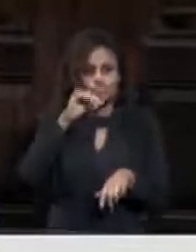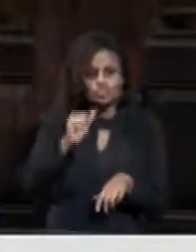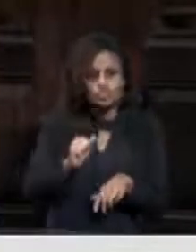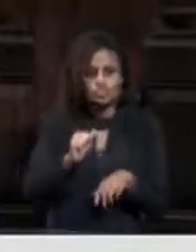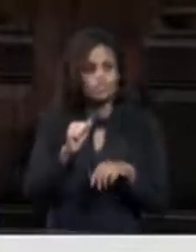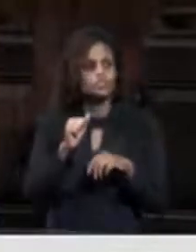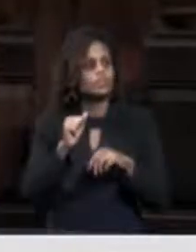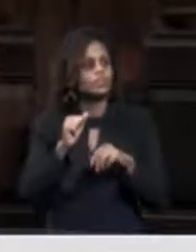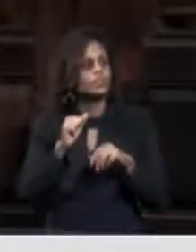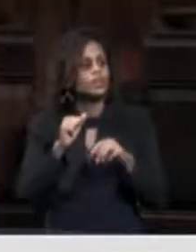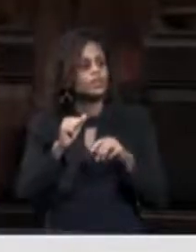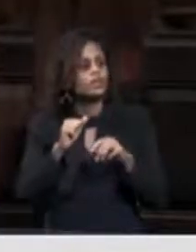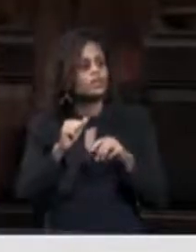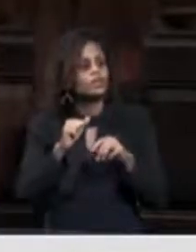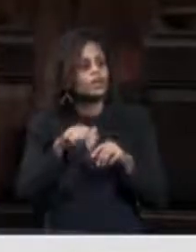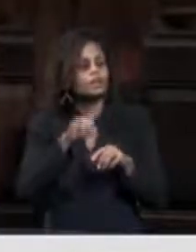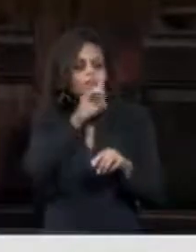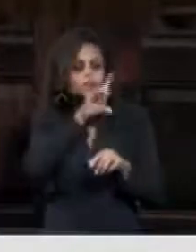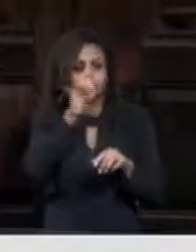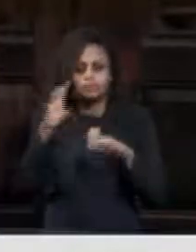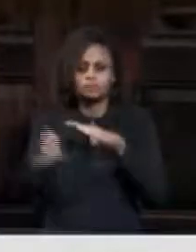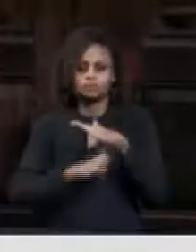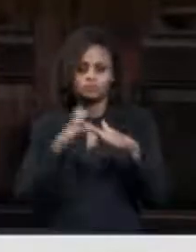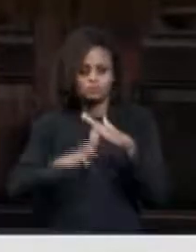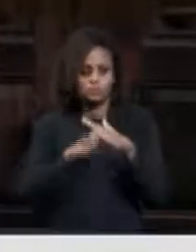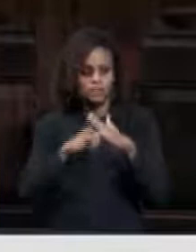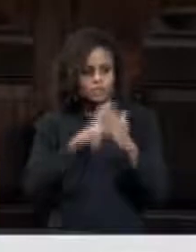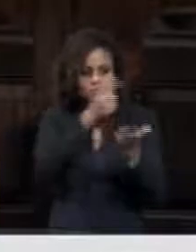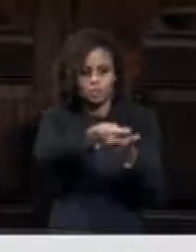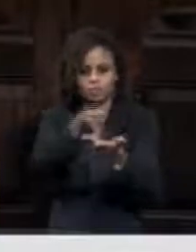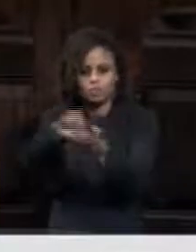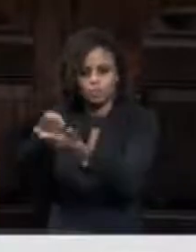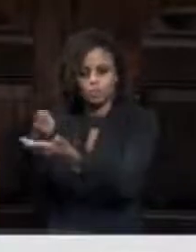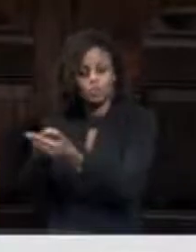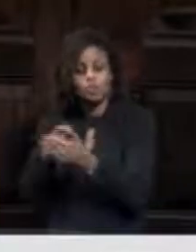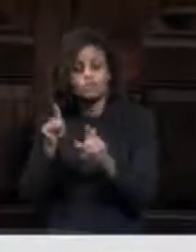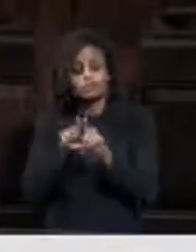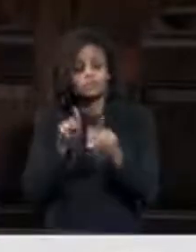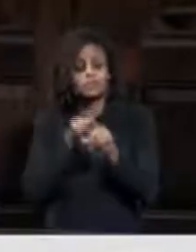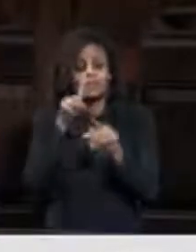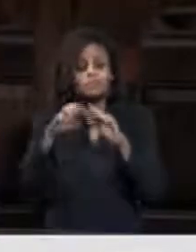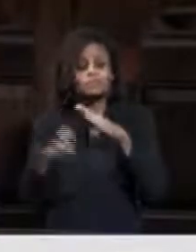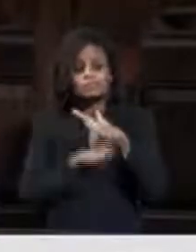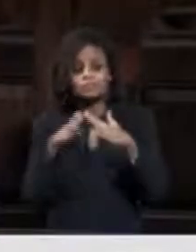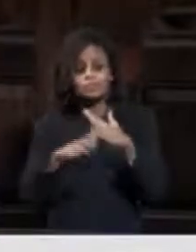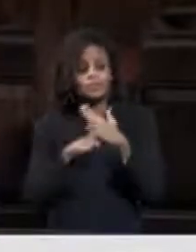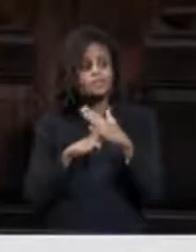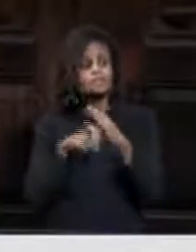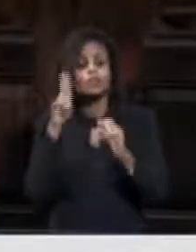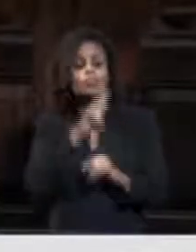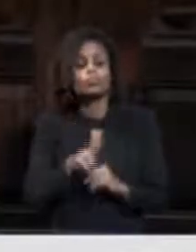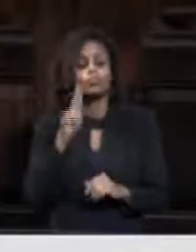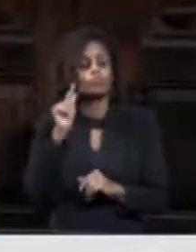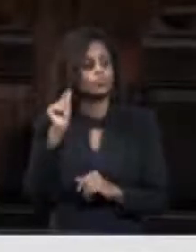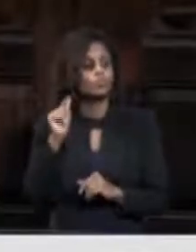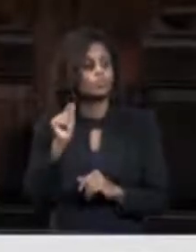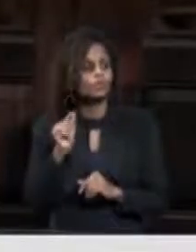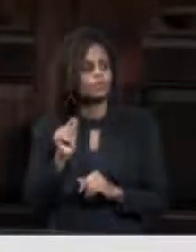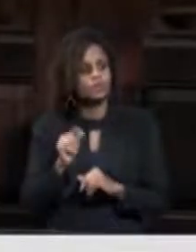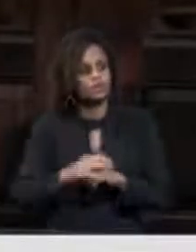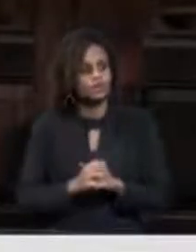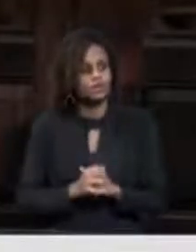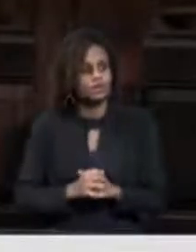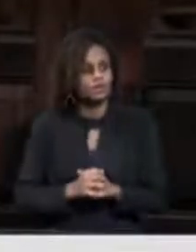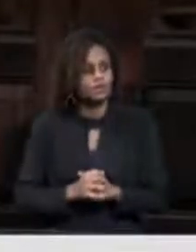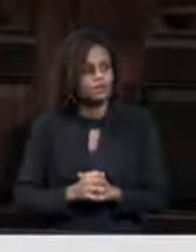recebeu desses recursos e para qual tipo de subsídio, se tarifa social, se subsídio